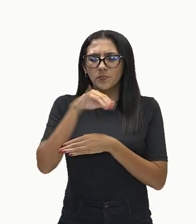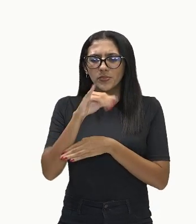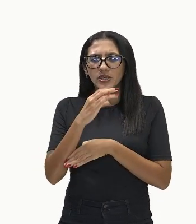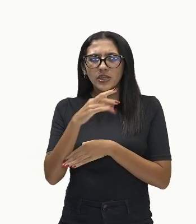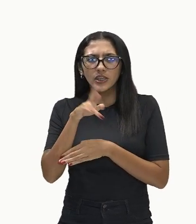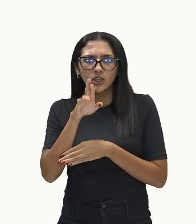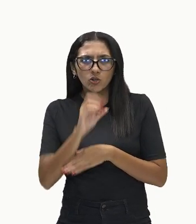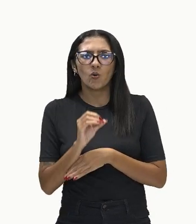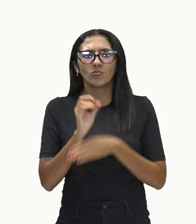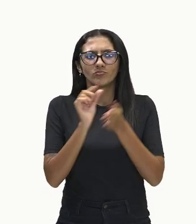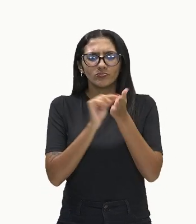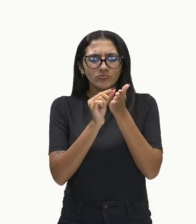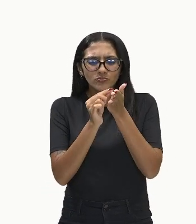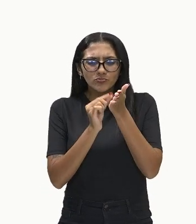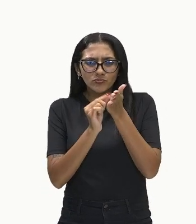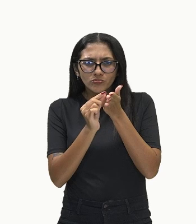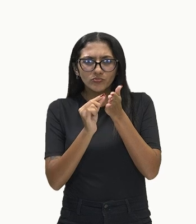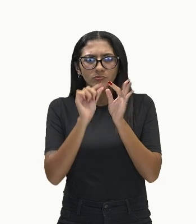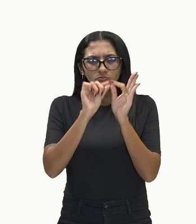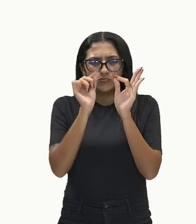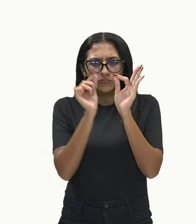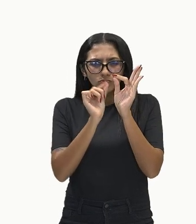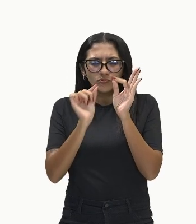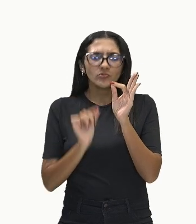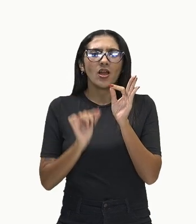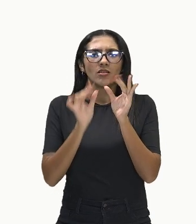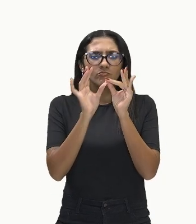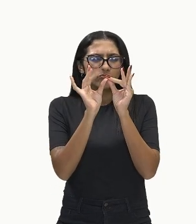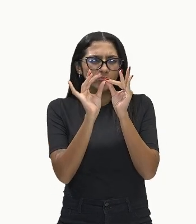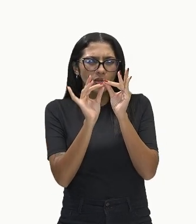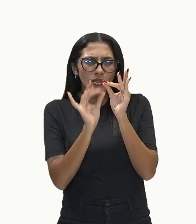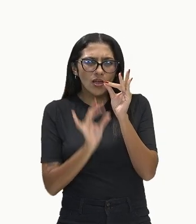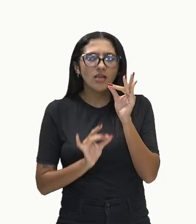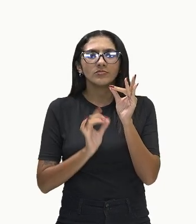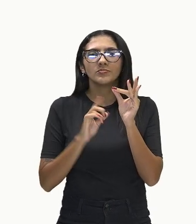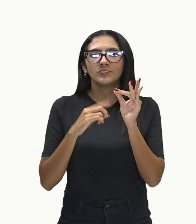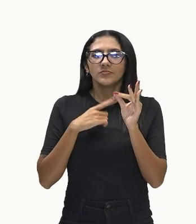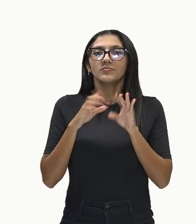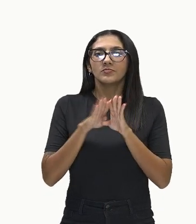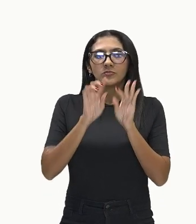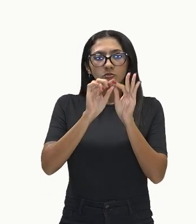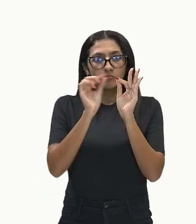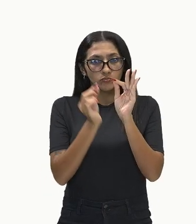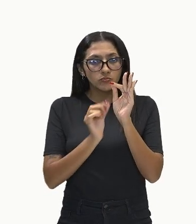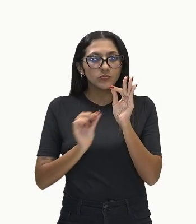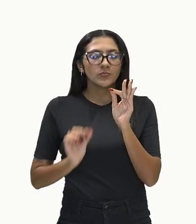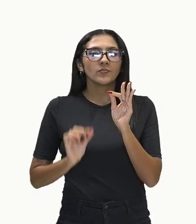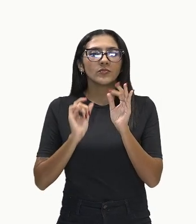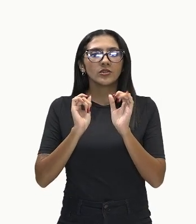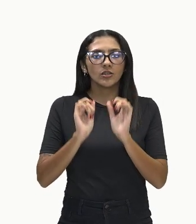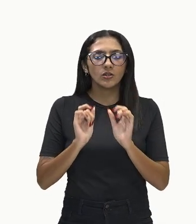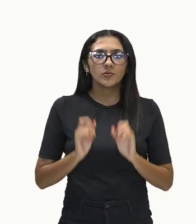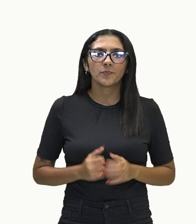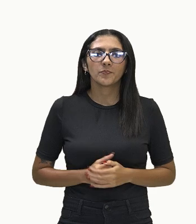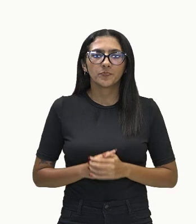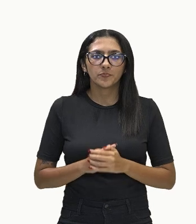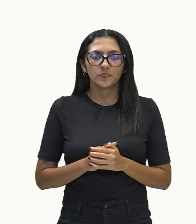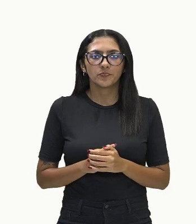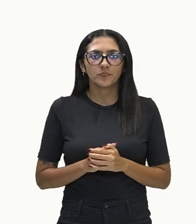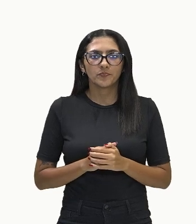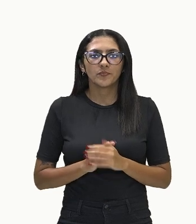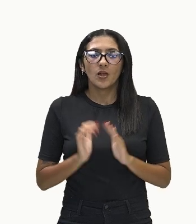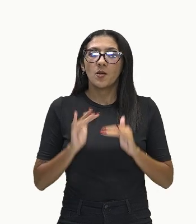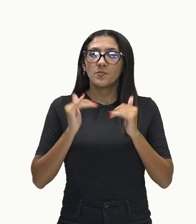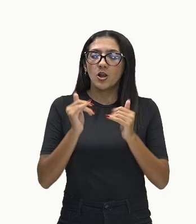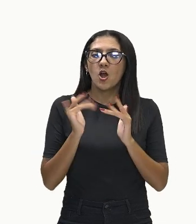microvilosidades. Essas microvilosidades são dobras que garantem um aumento da superfície